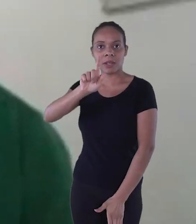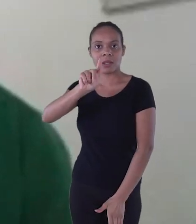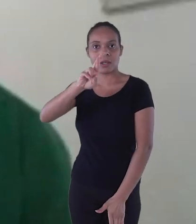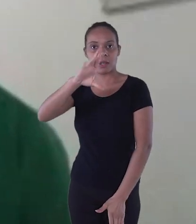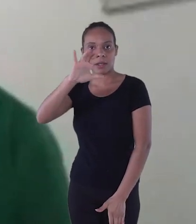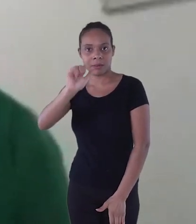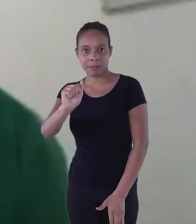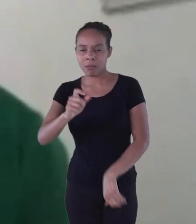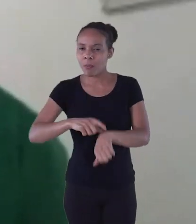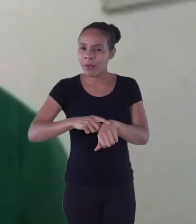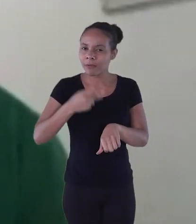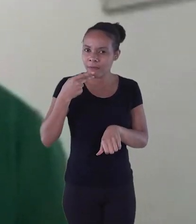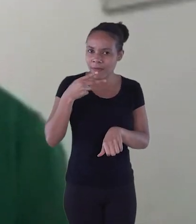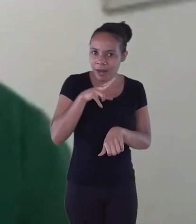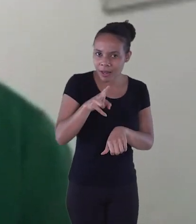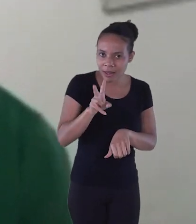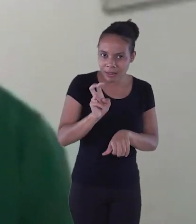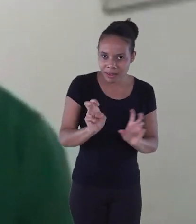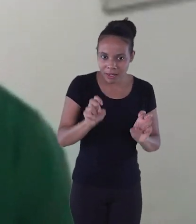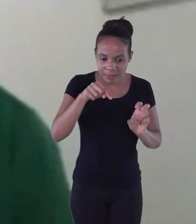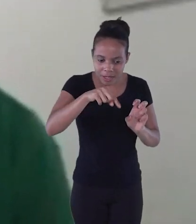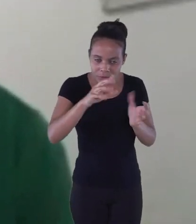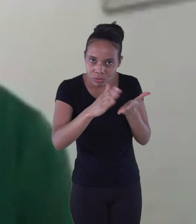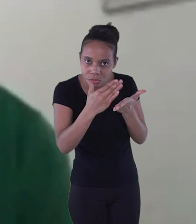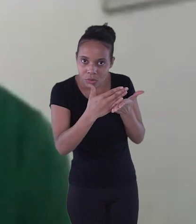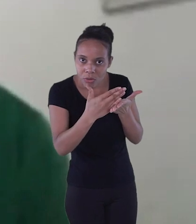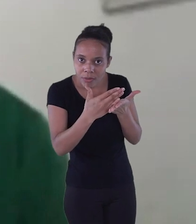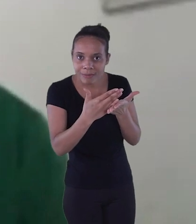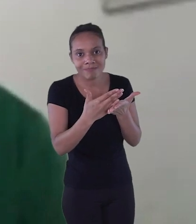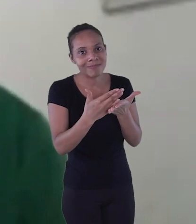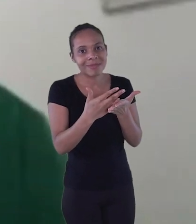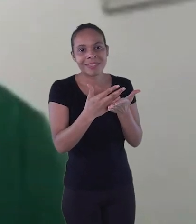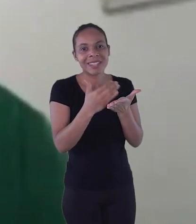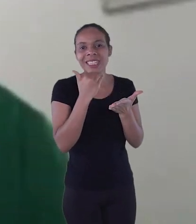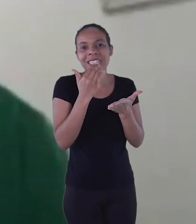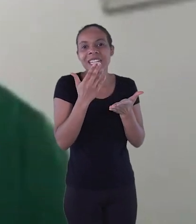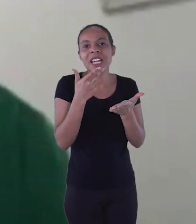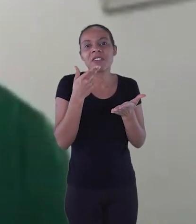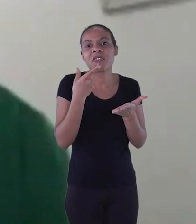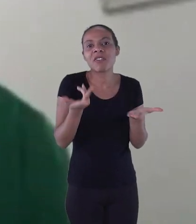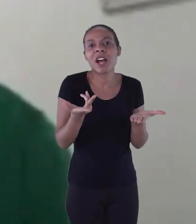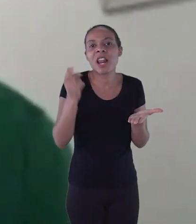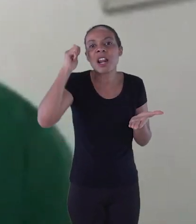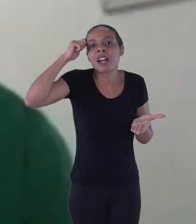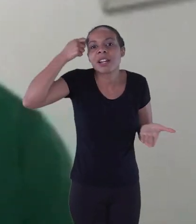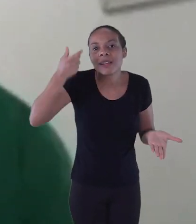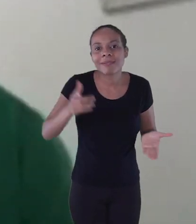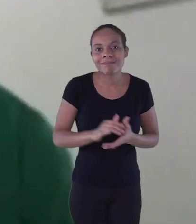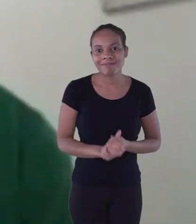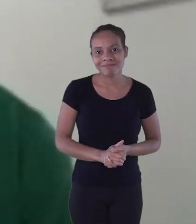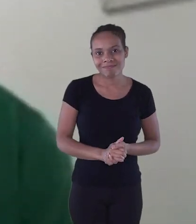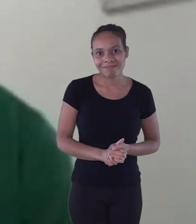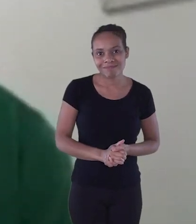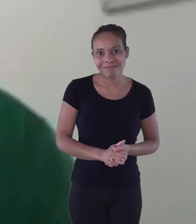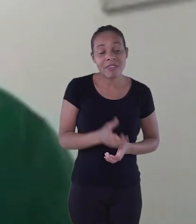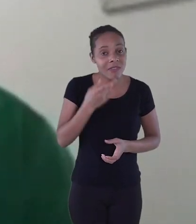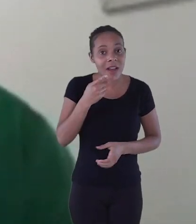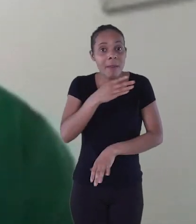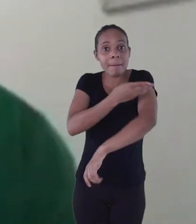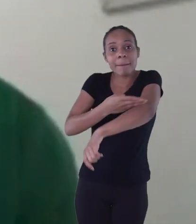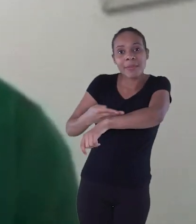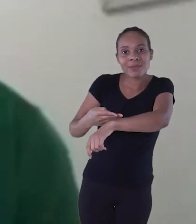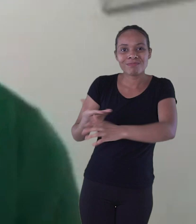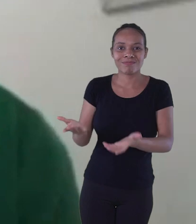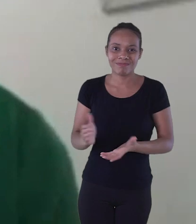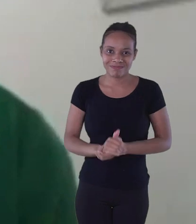história branca no Brasil. E a história do Brasil é branca, embora ela não cabe o nome branco. Ninguém fala assim, existe uma